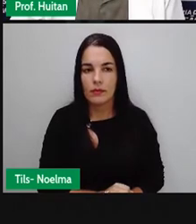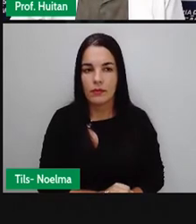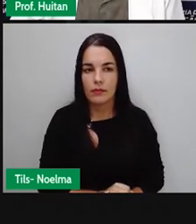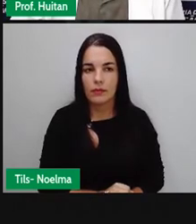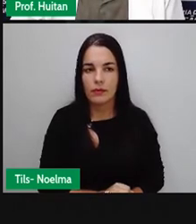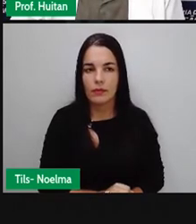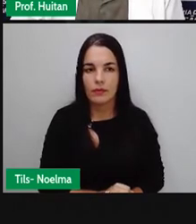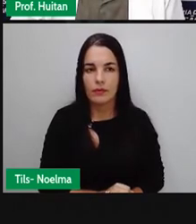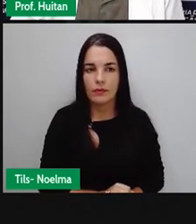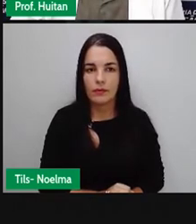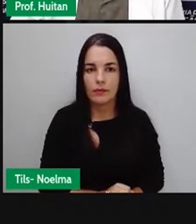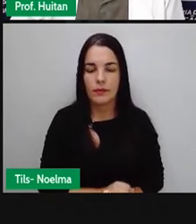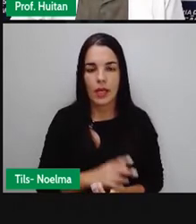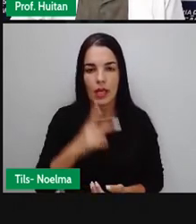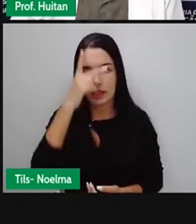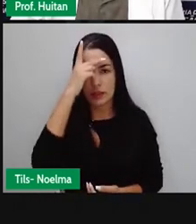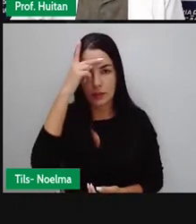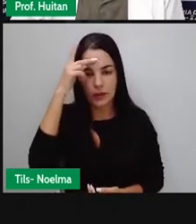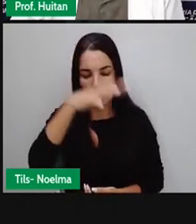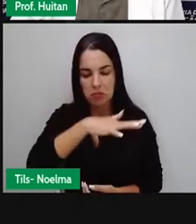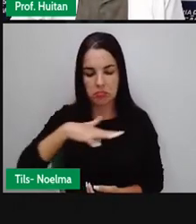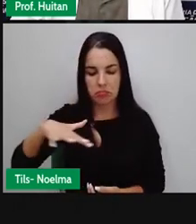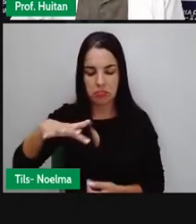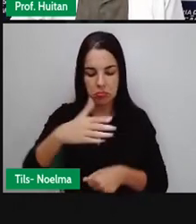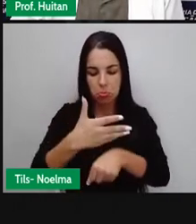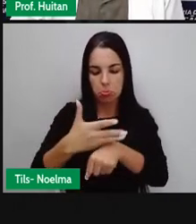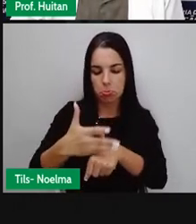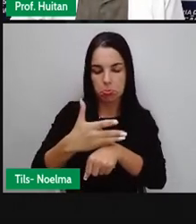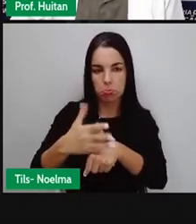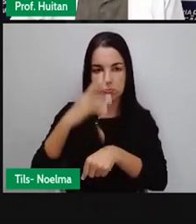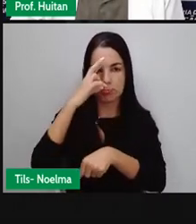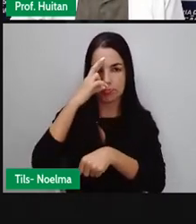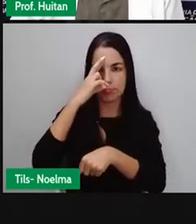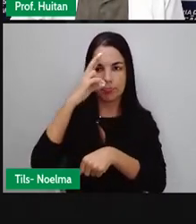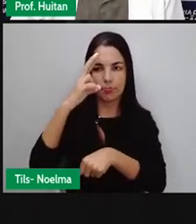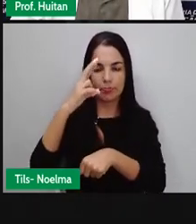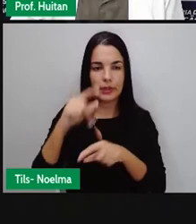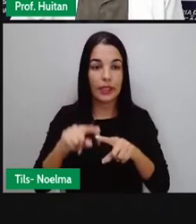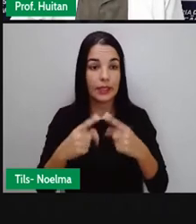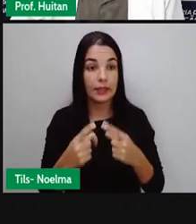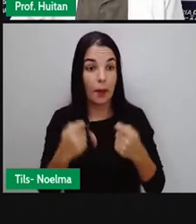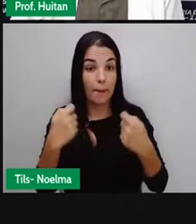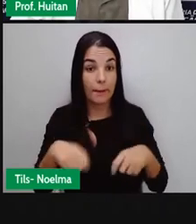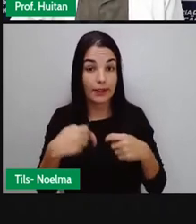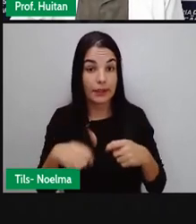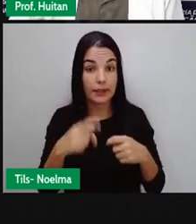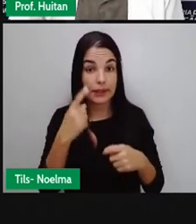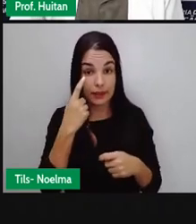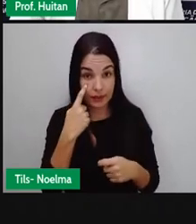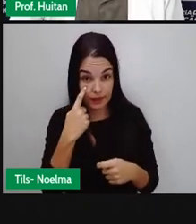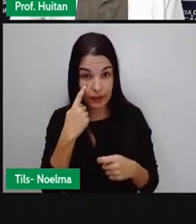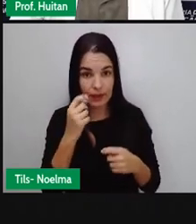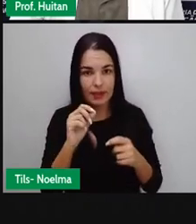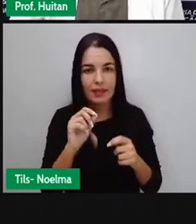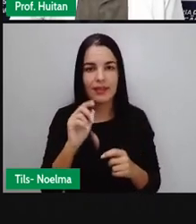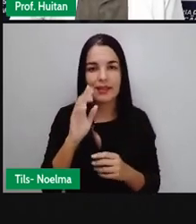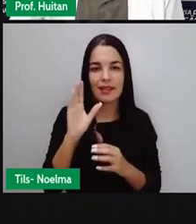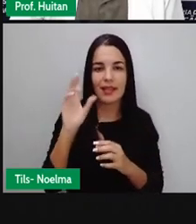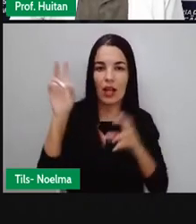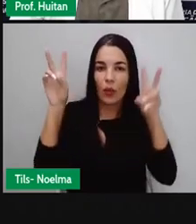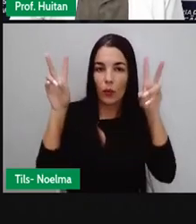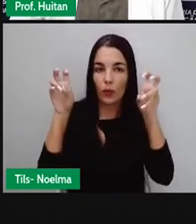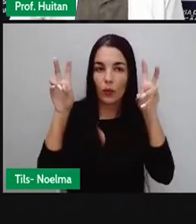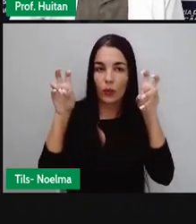os dominantes, as pessoas da classe dominante. Então, A Queda do Céu é o título deste